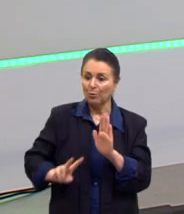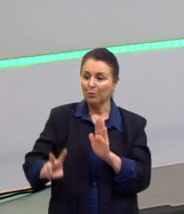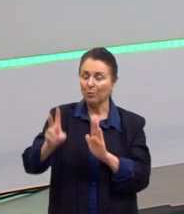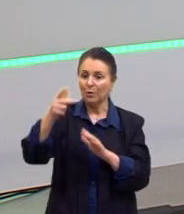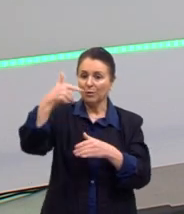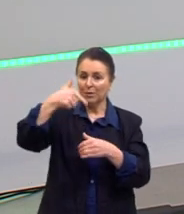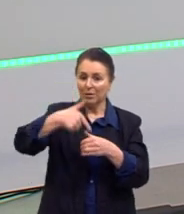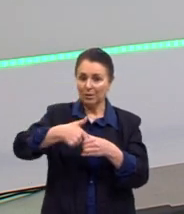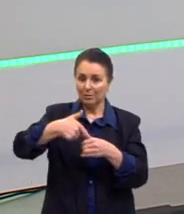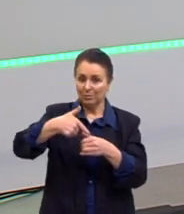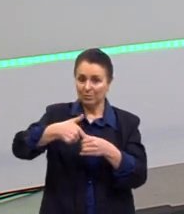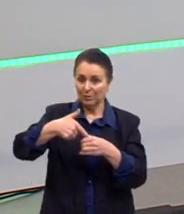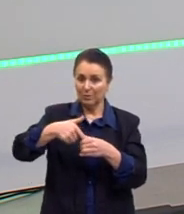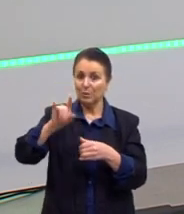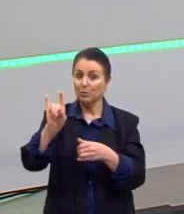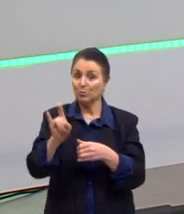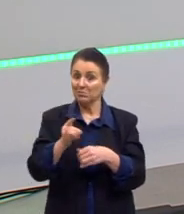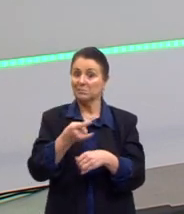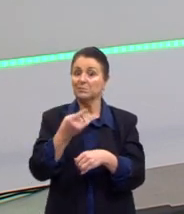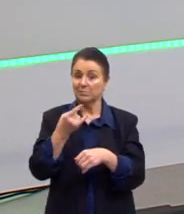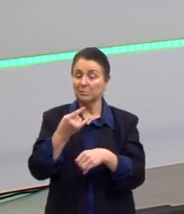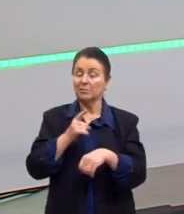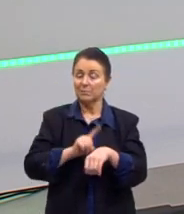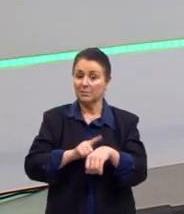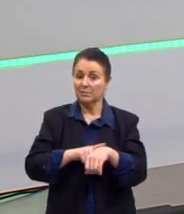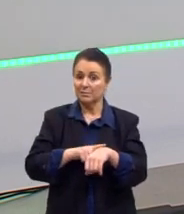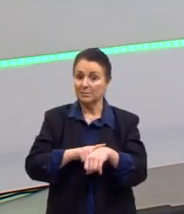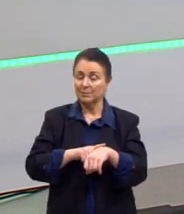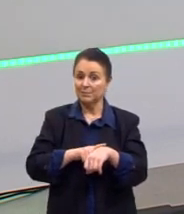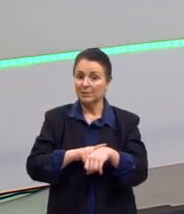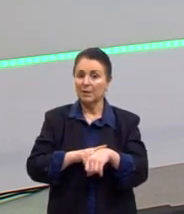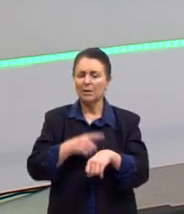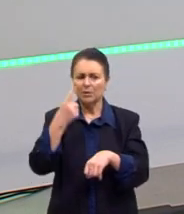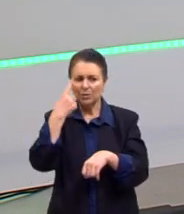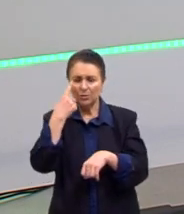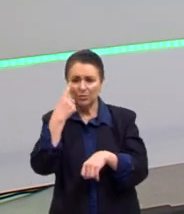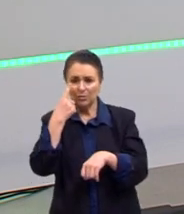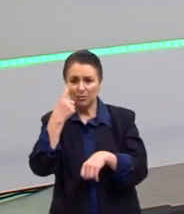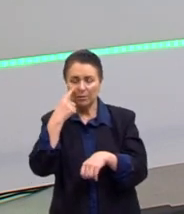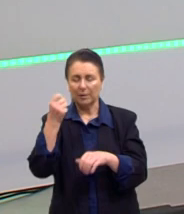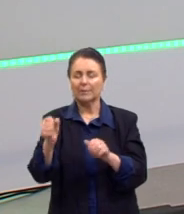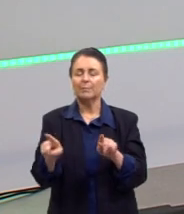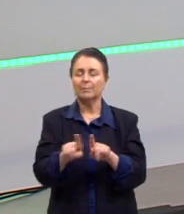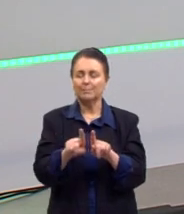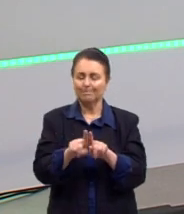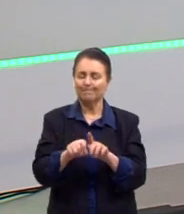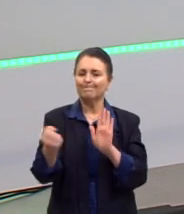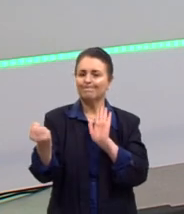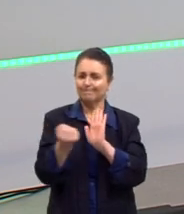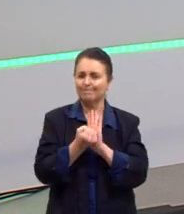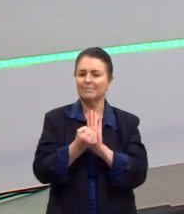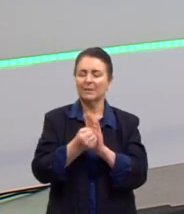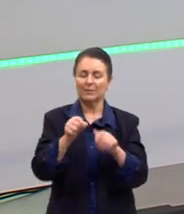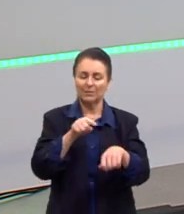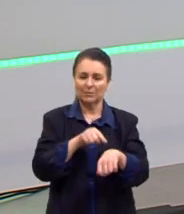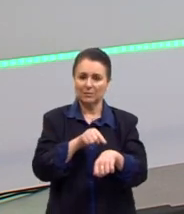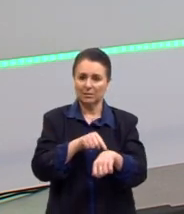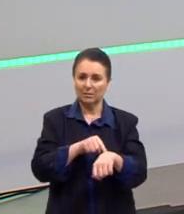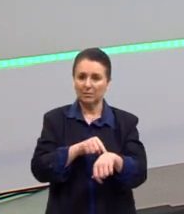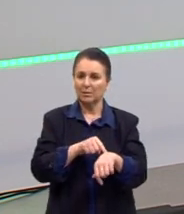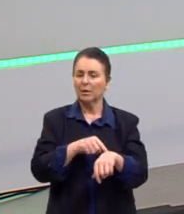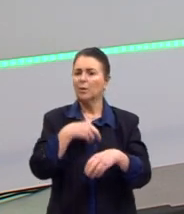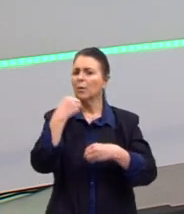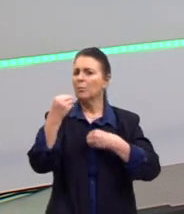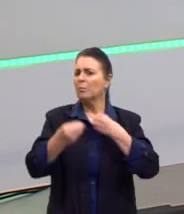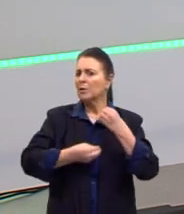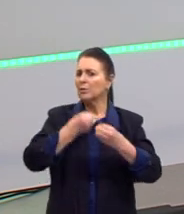da gasolina nos últimos tempos a gente consegue ver ela bem marcada no tempo mas e